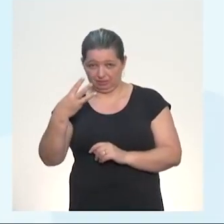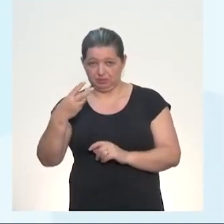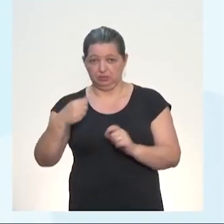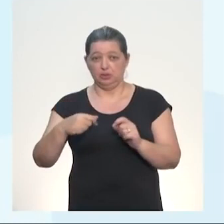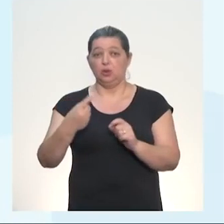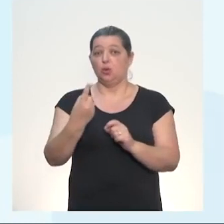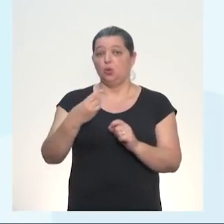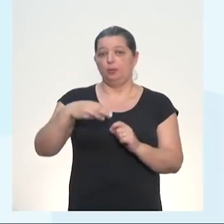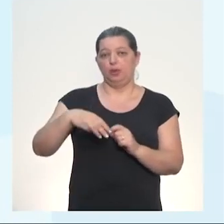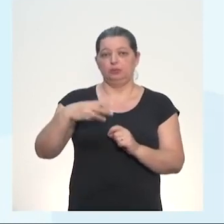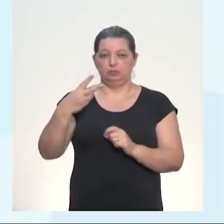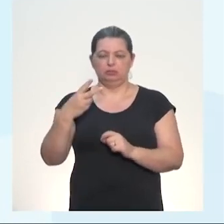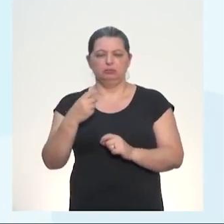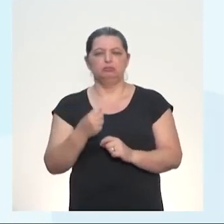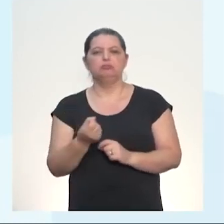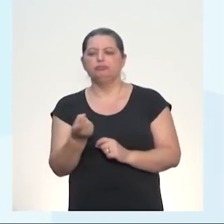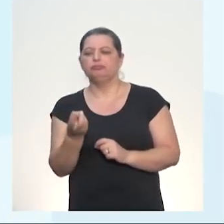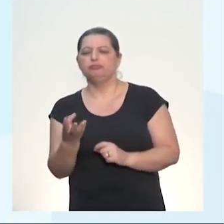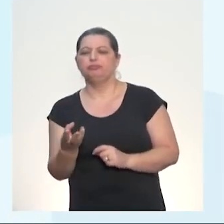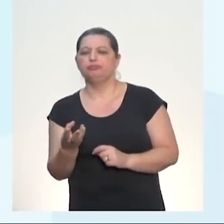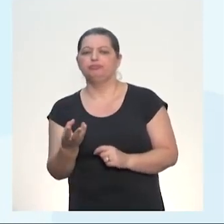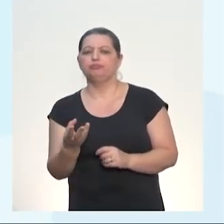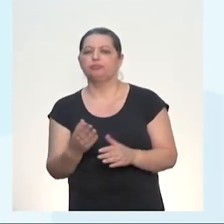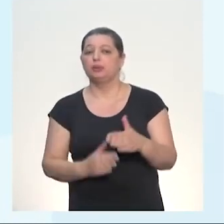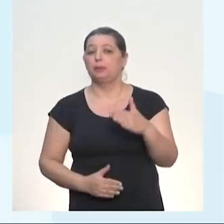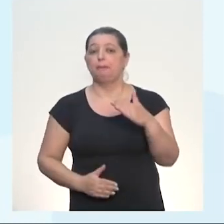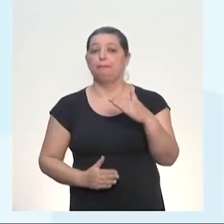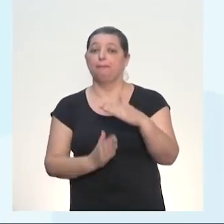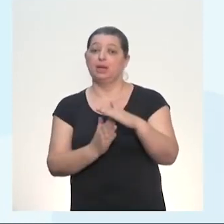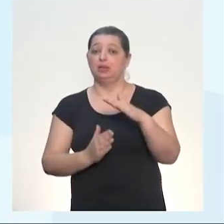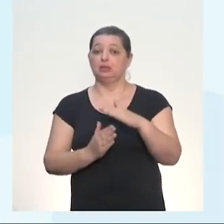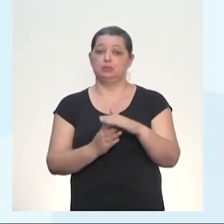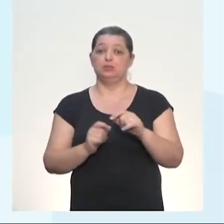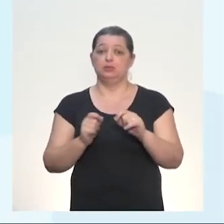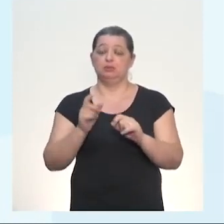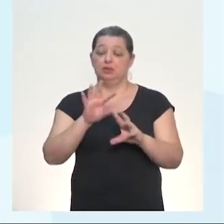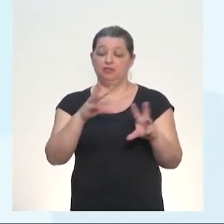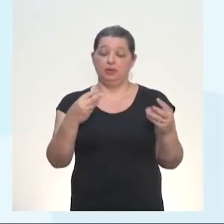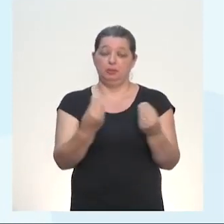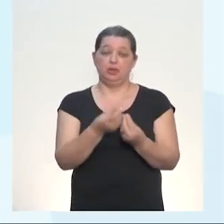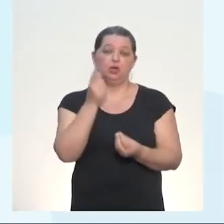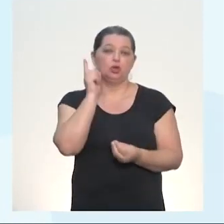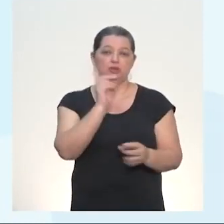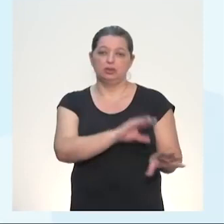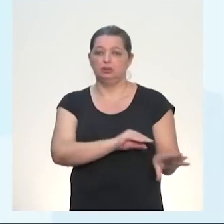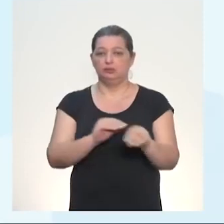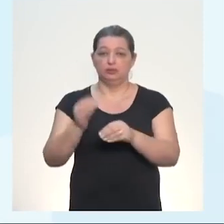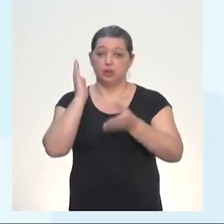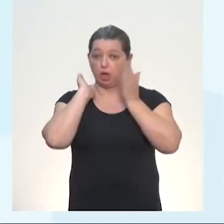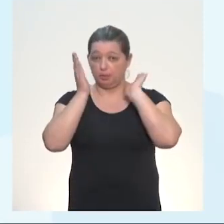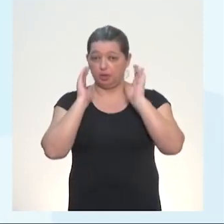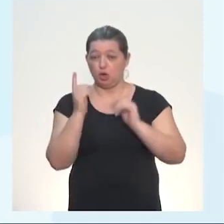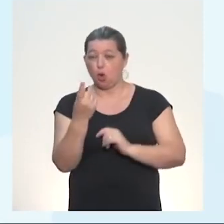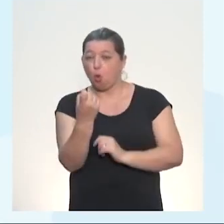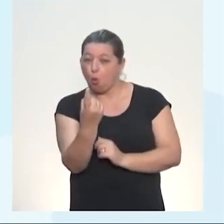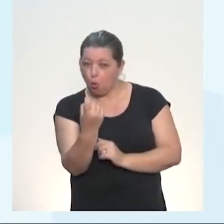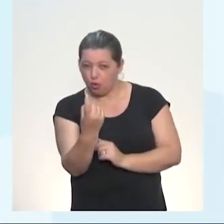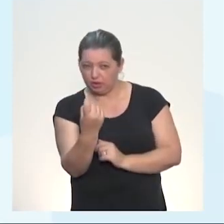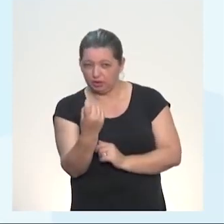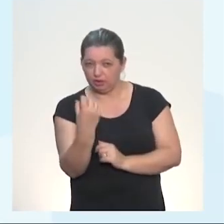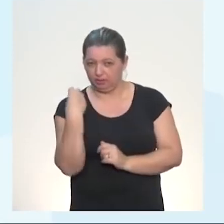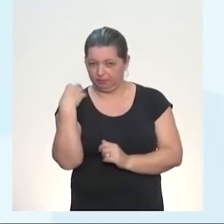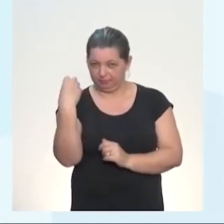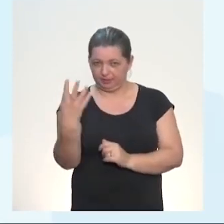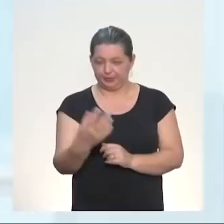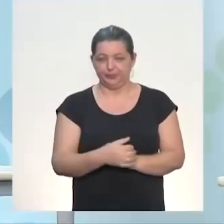quantidade máxima de caixas que a família de Michel poderá levar em uma viagem nesse caminhão. Eu quero uma única viagem. Eu quero